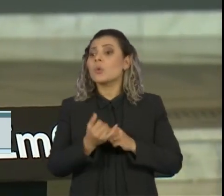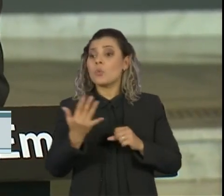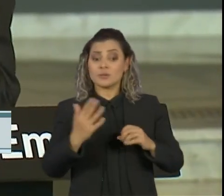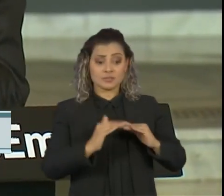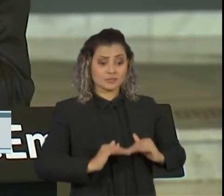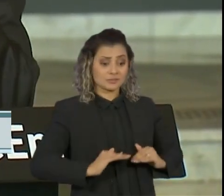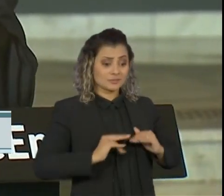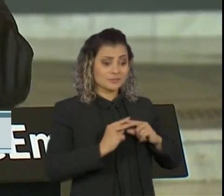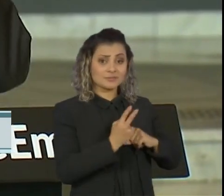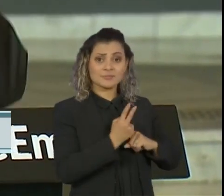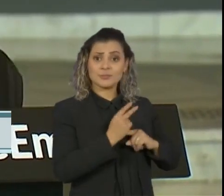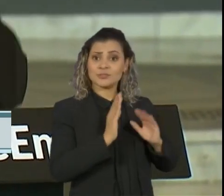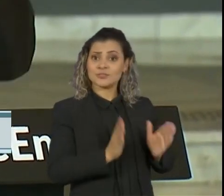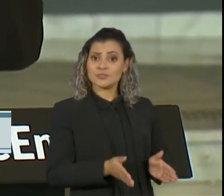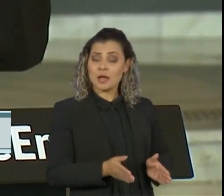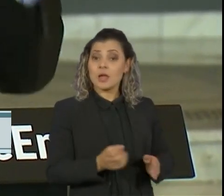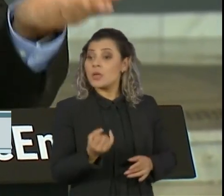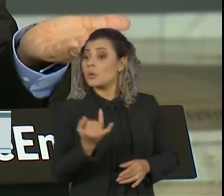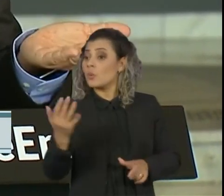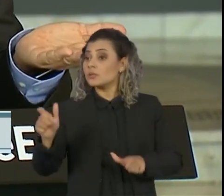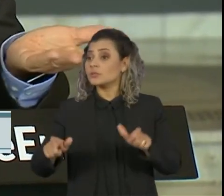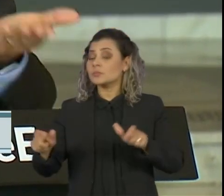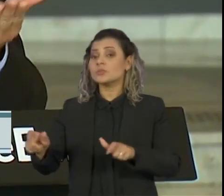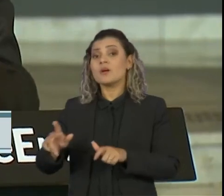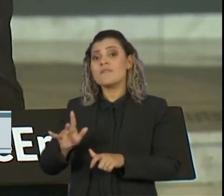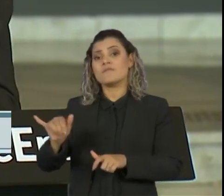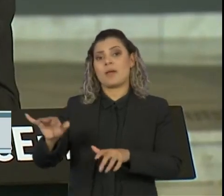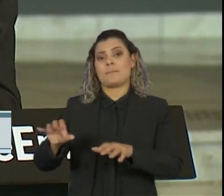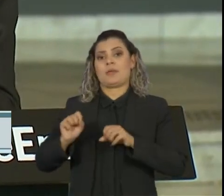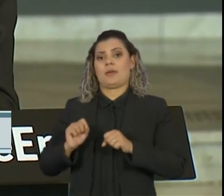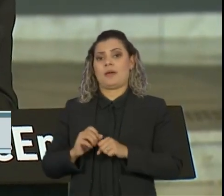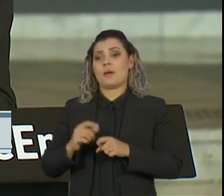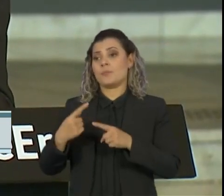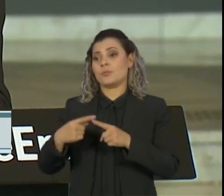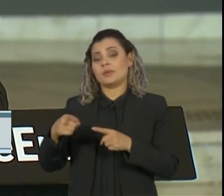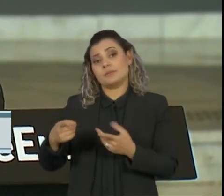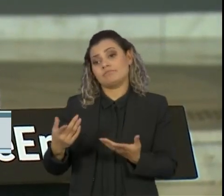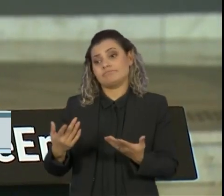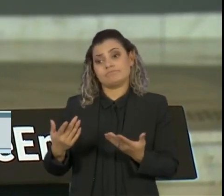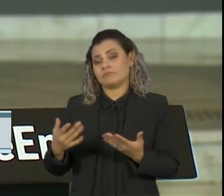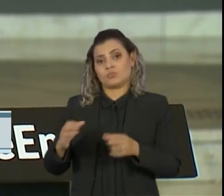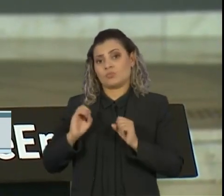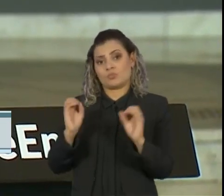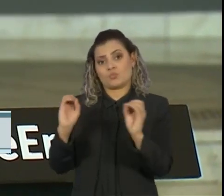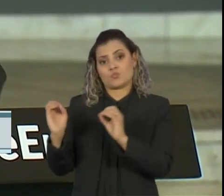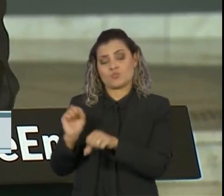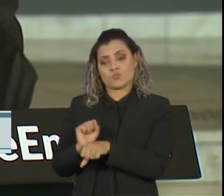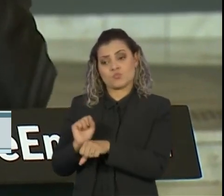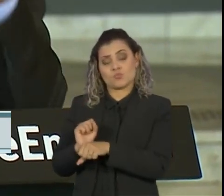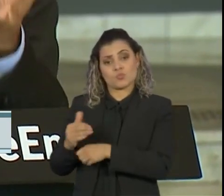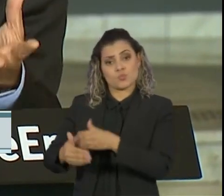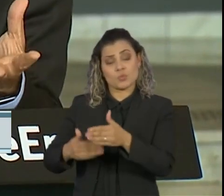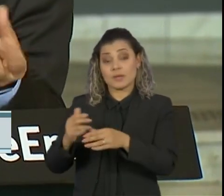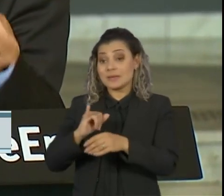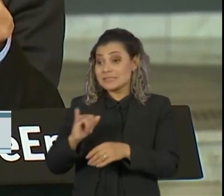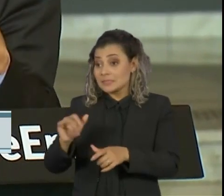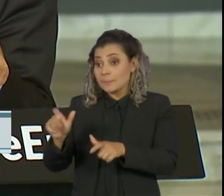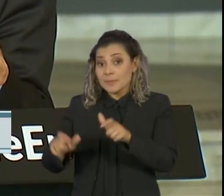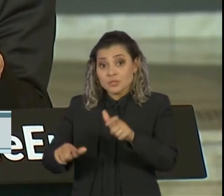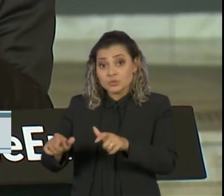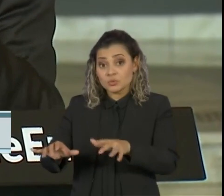protegidas e quantas ainda serão suscetíveis à infecção. Então, quanto menor o número de